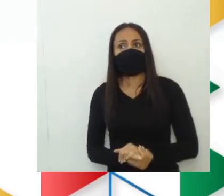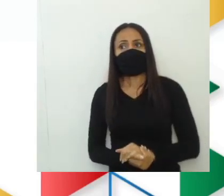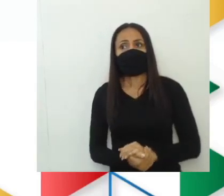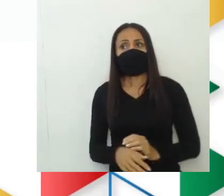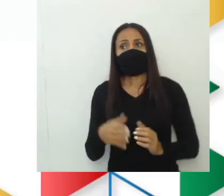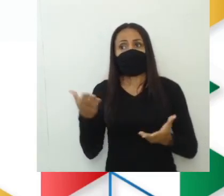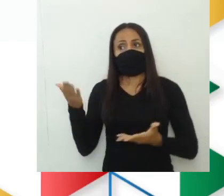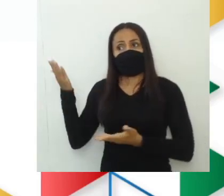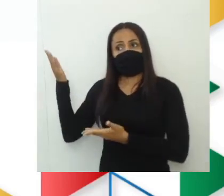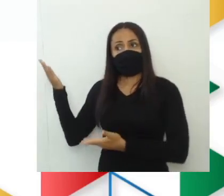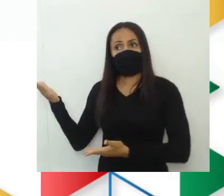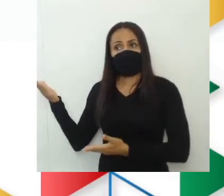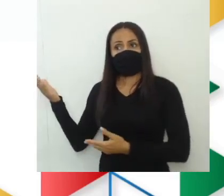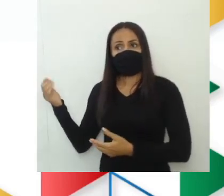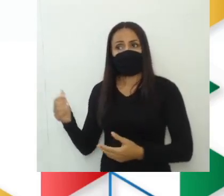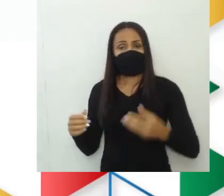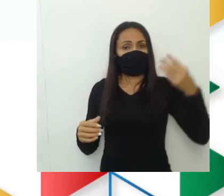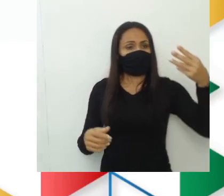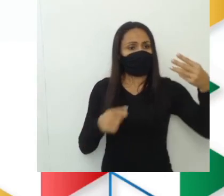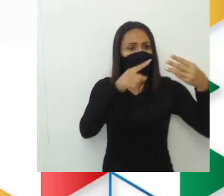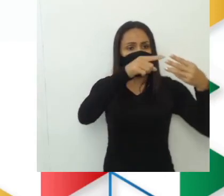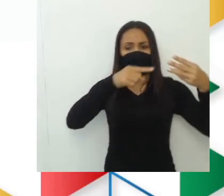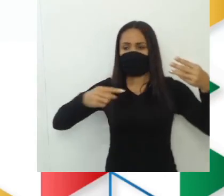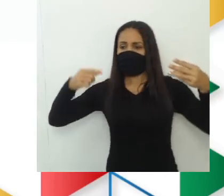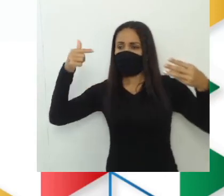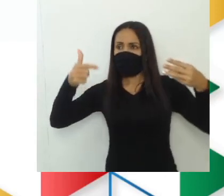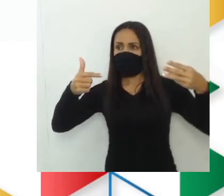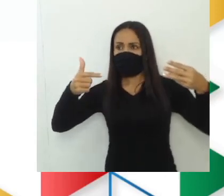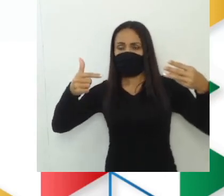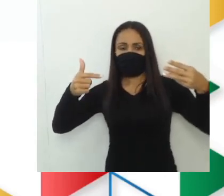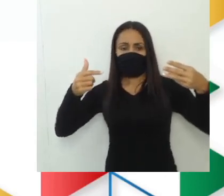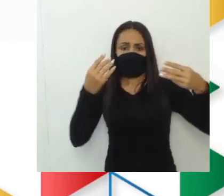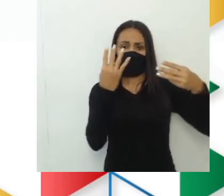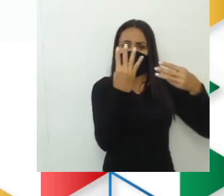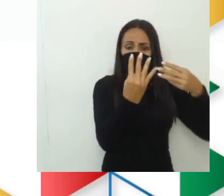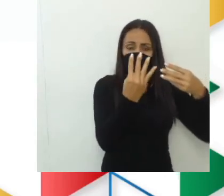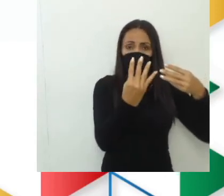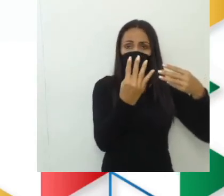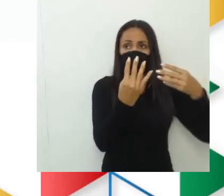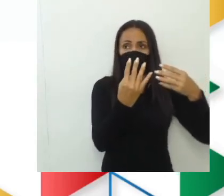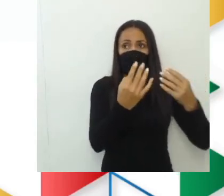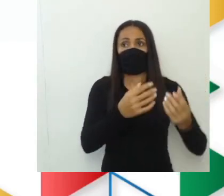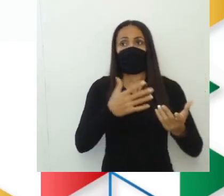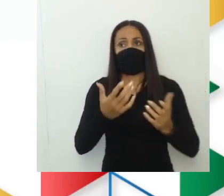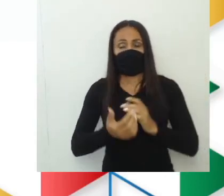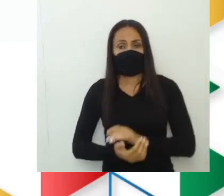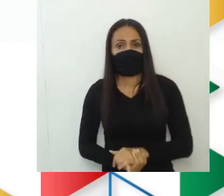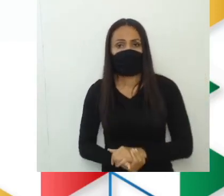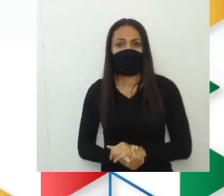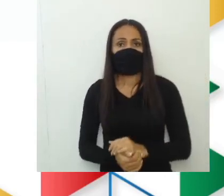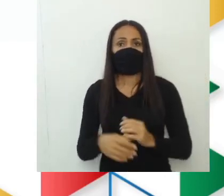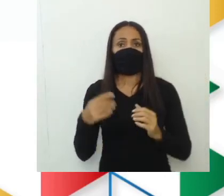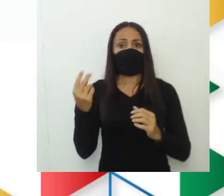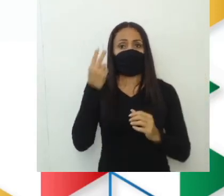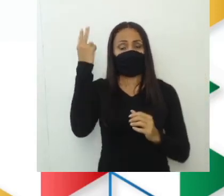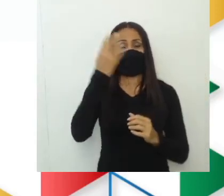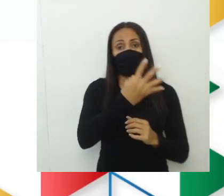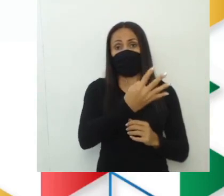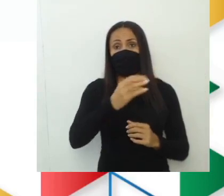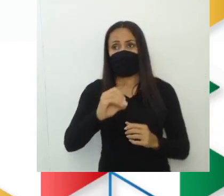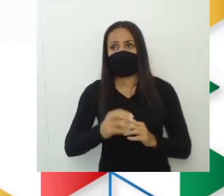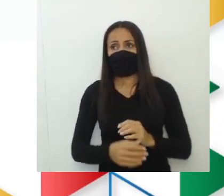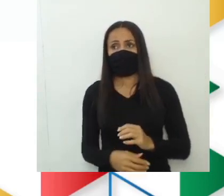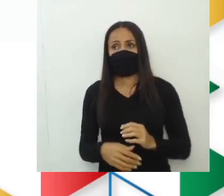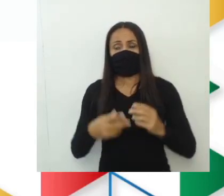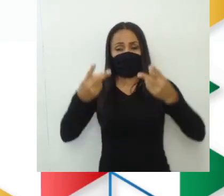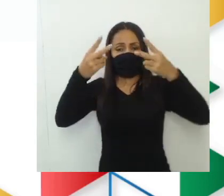agora entre o 3 e o 2 de 342, ele representa as dezenas, então ele vale 40. E esse último